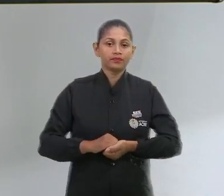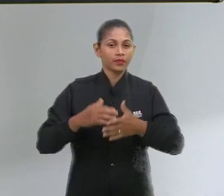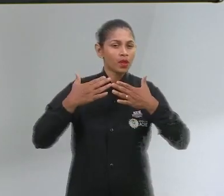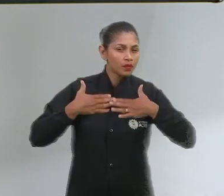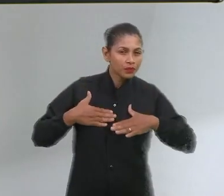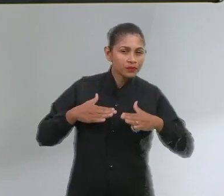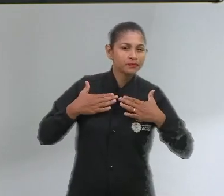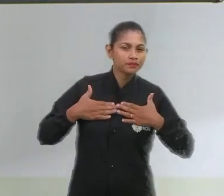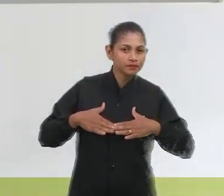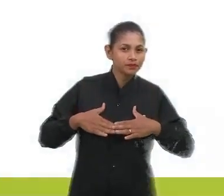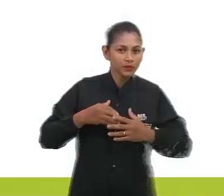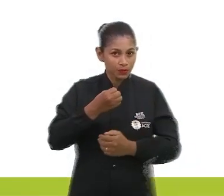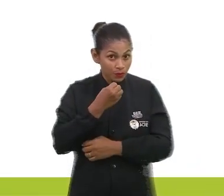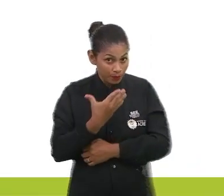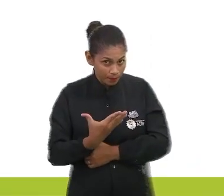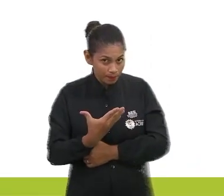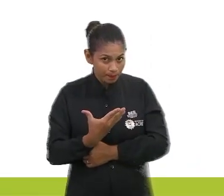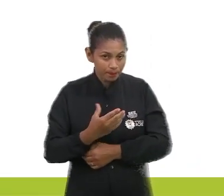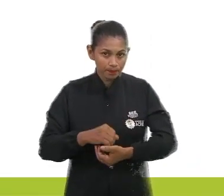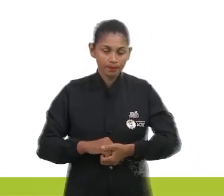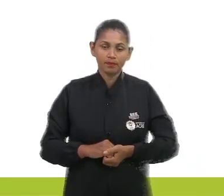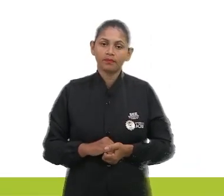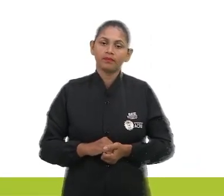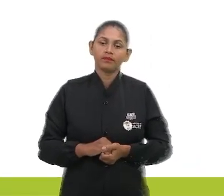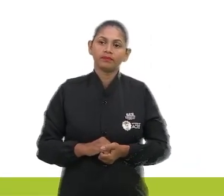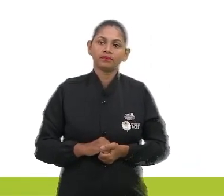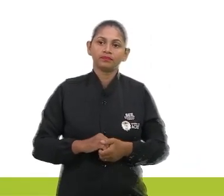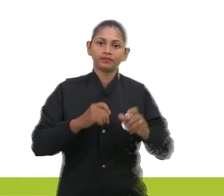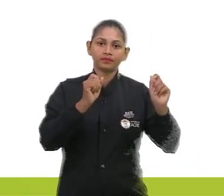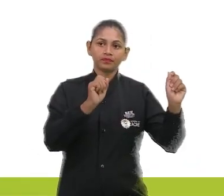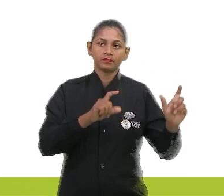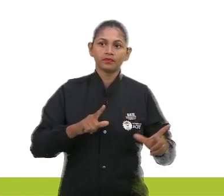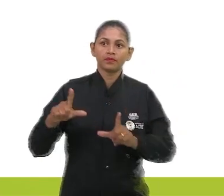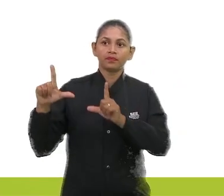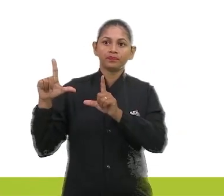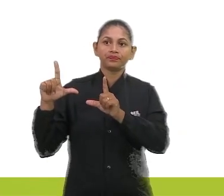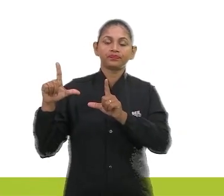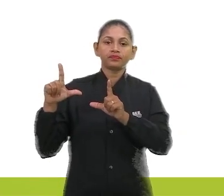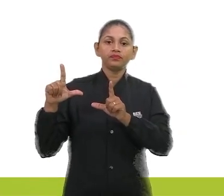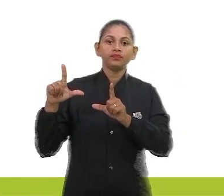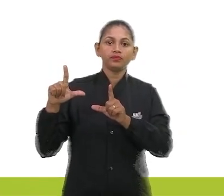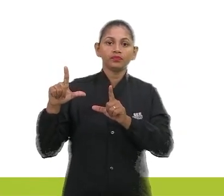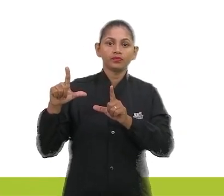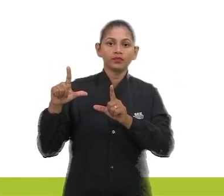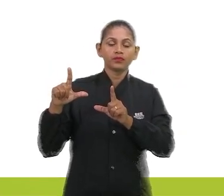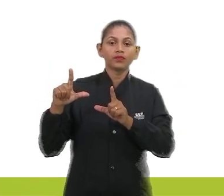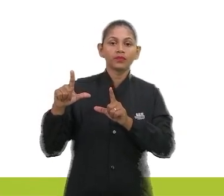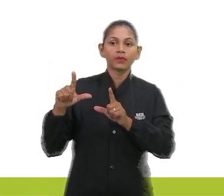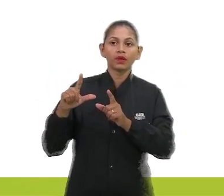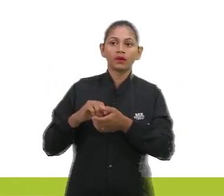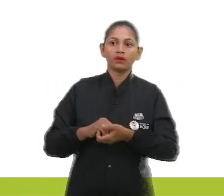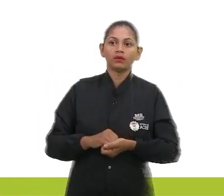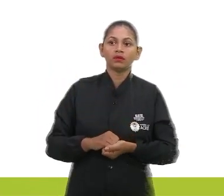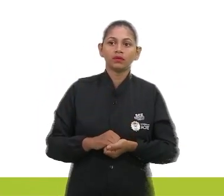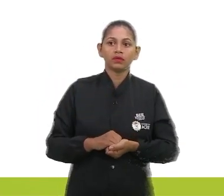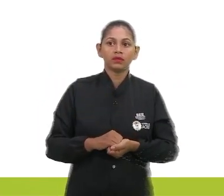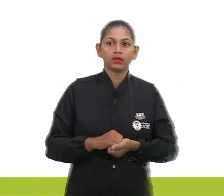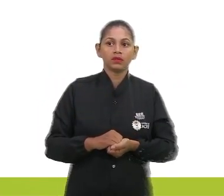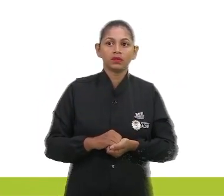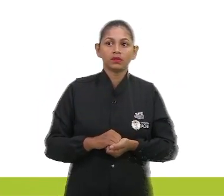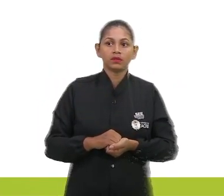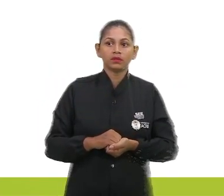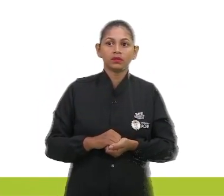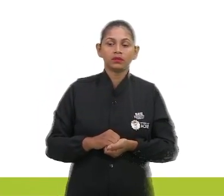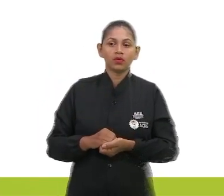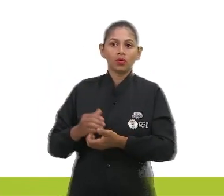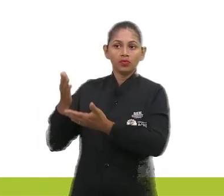Tranquilo? Olha só, tem aqui na tela um QR Code. Bem, acompanha assim, bem no seu cantinho